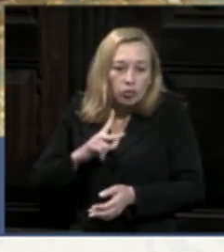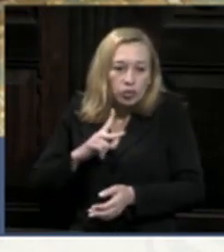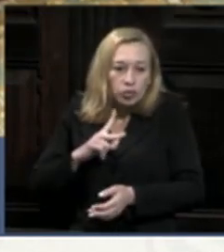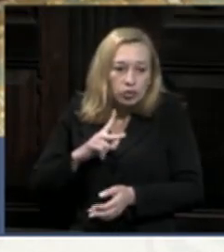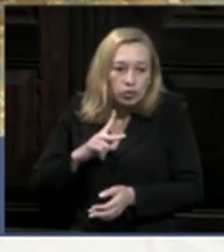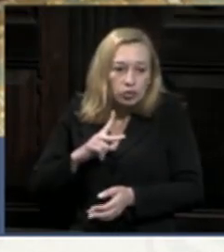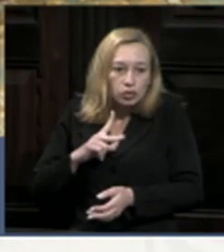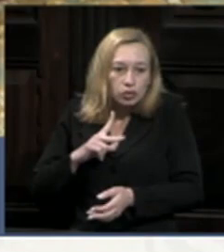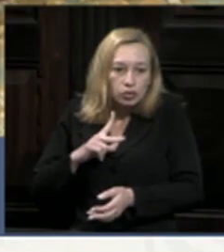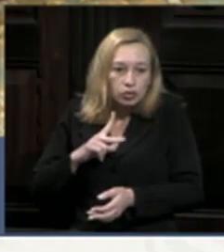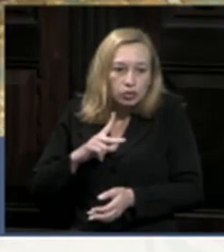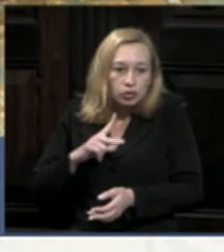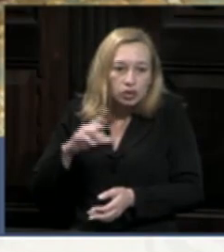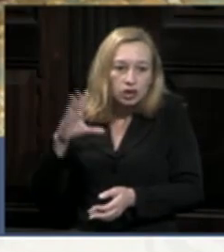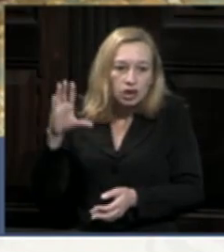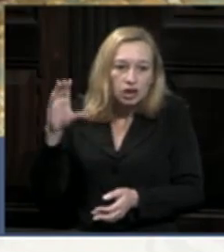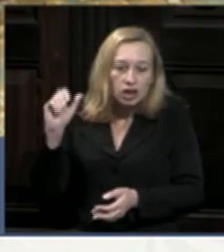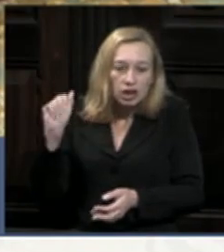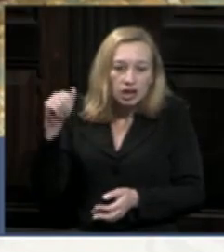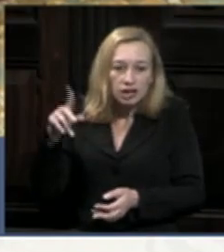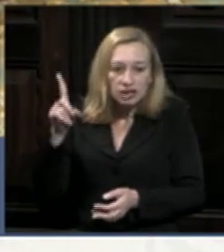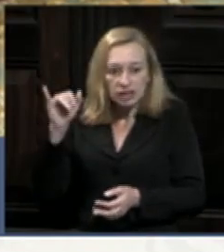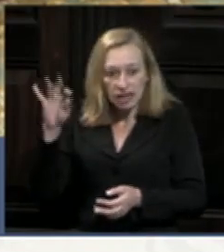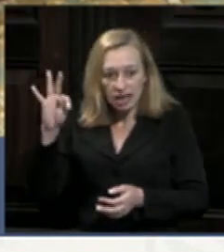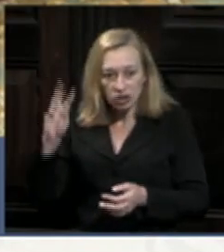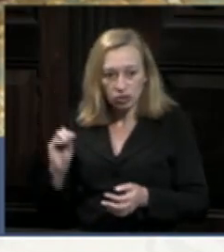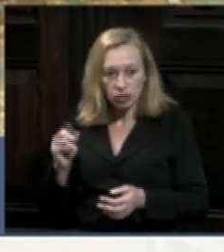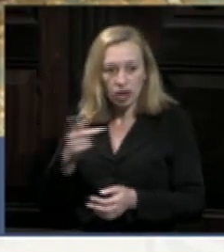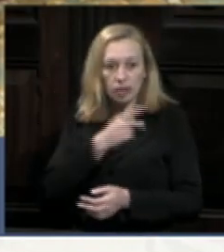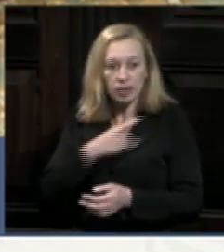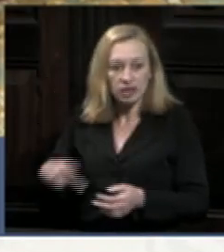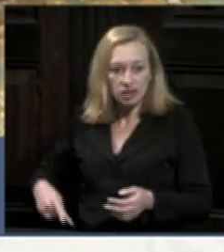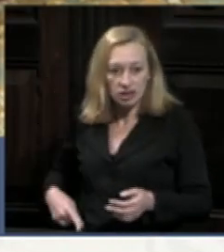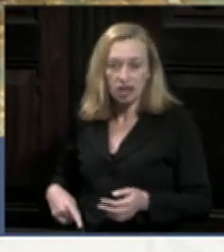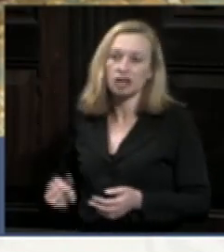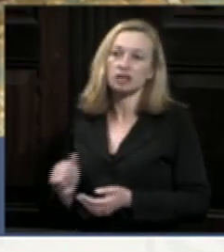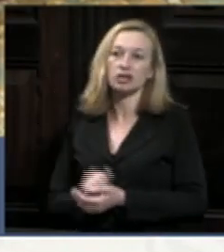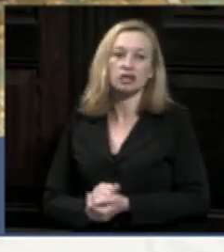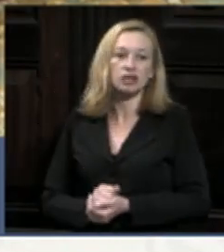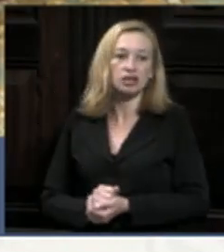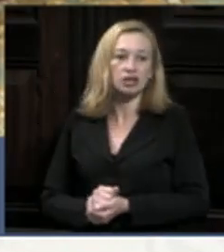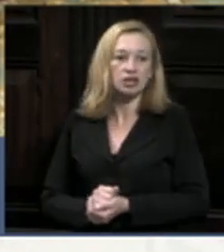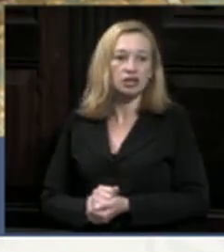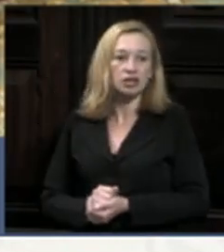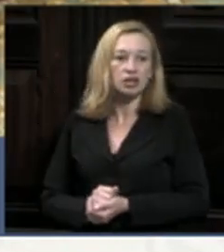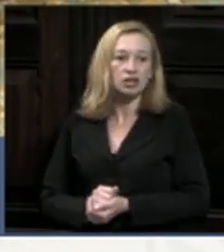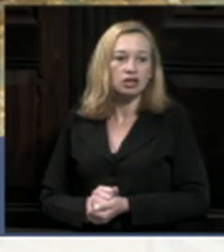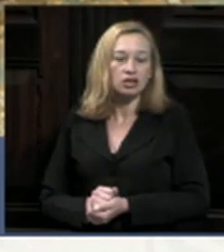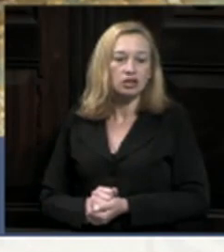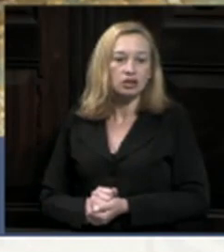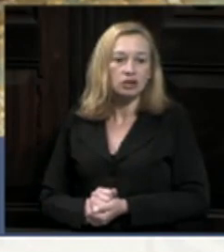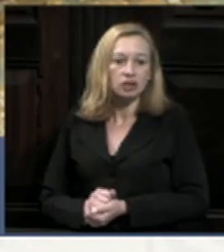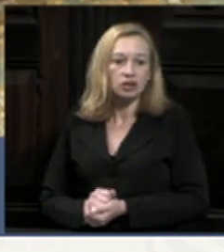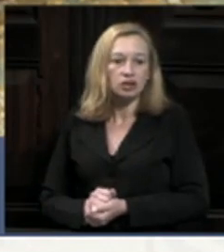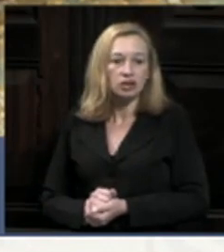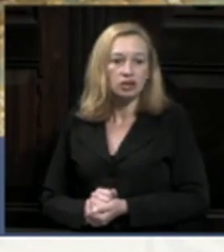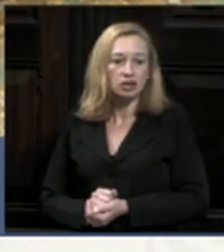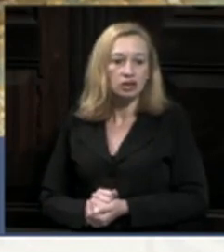presidente vítima dessa violência ele próprio com seu gestual com a sua atitude não a minha leitura